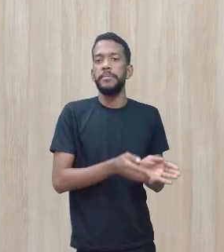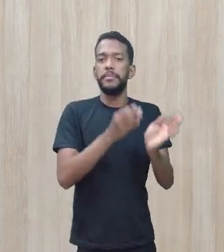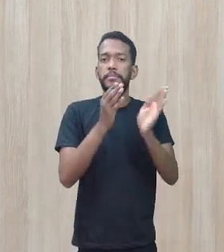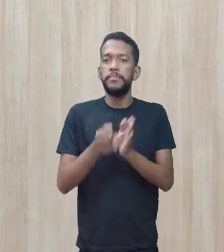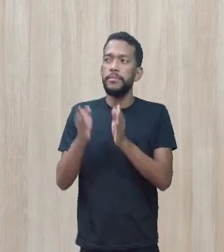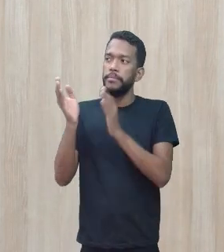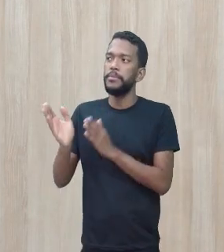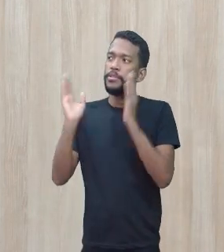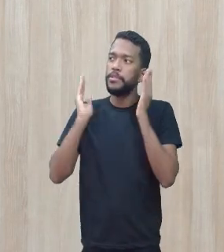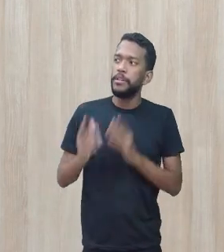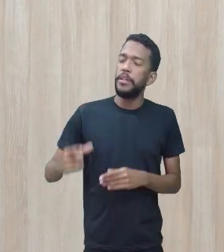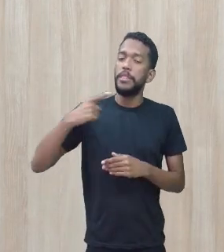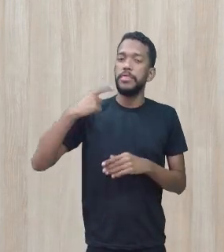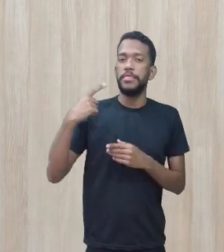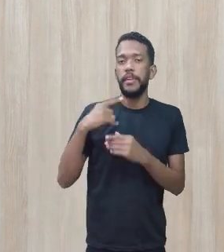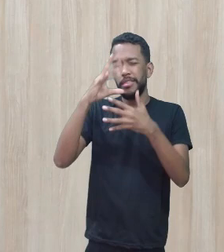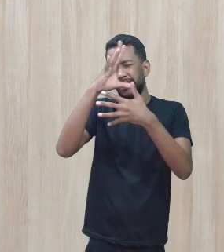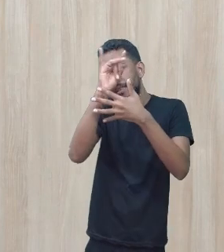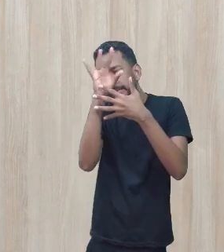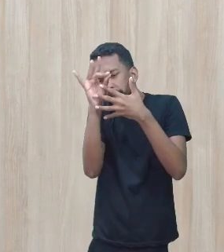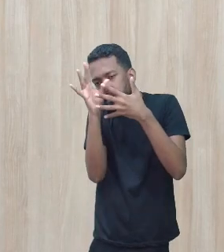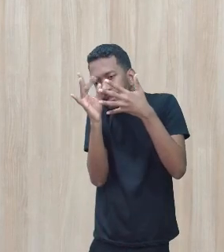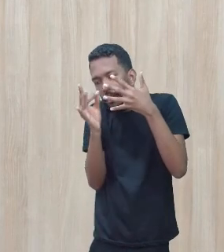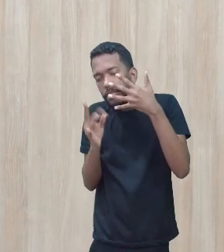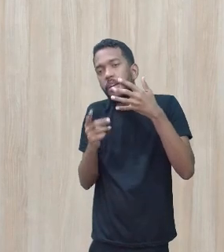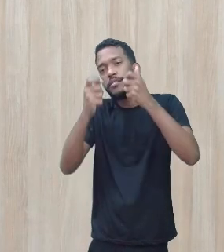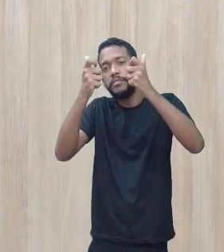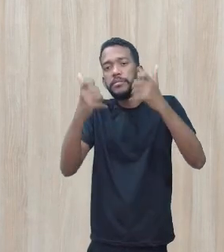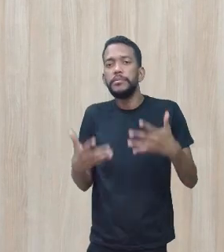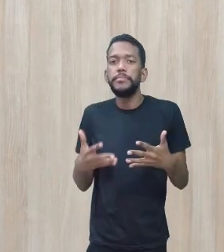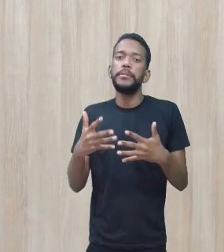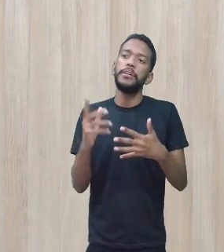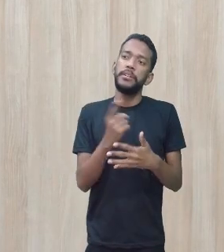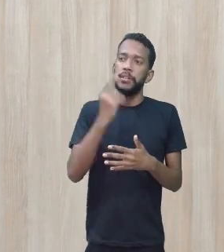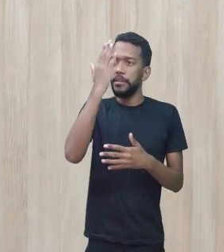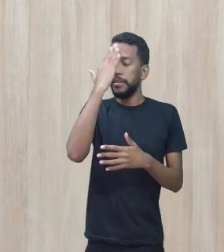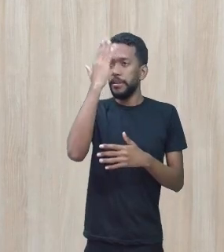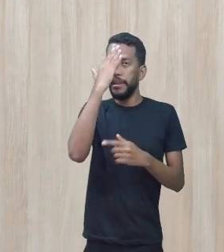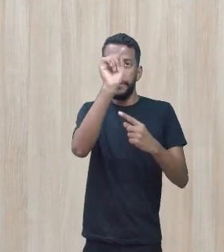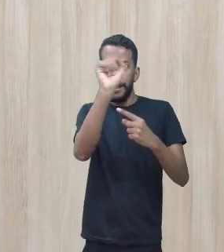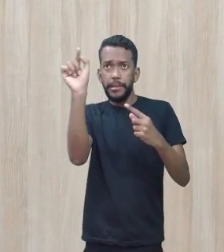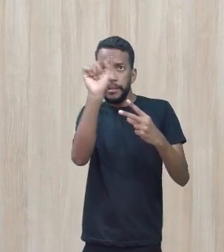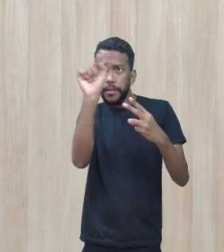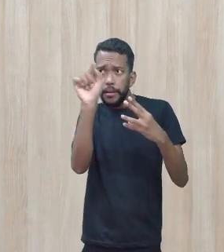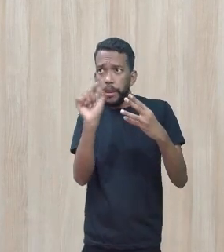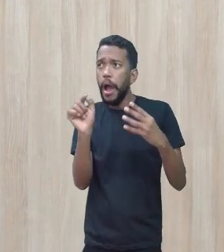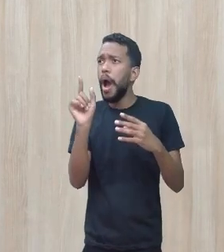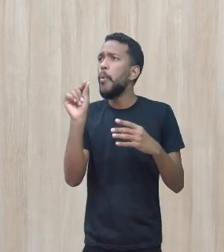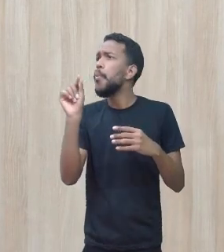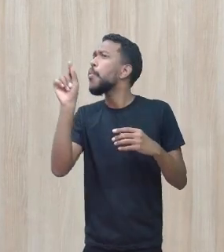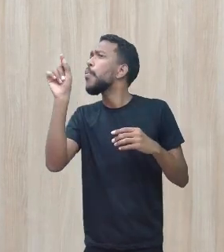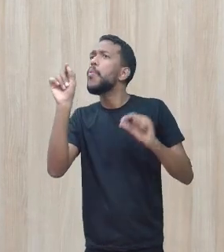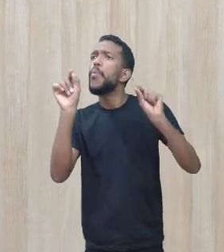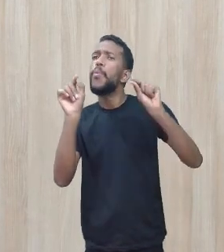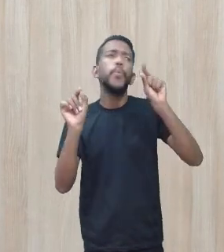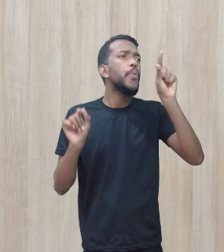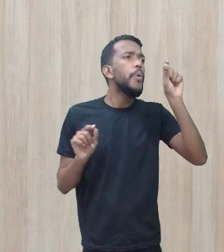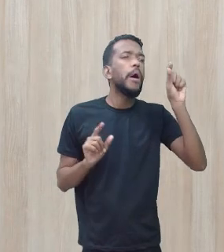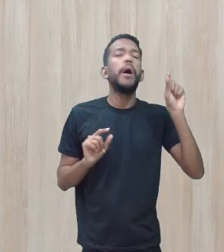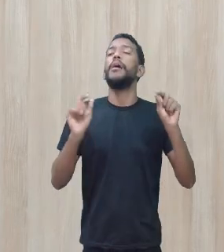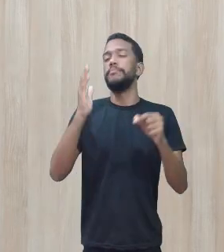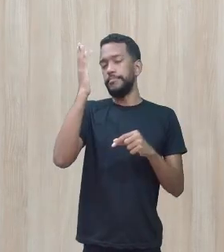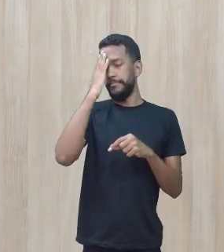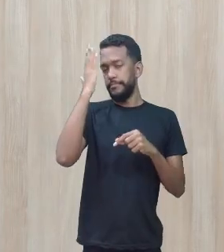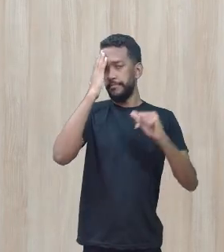estou fazendo uma leitura bem minuciosa para que a gente consiga entender o que cada elemento está representando ali, tá bom?